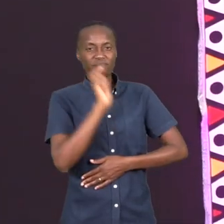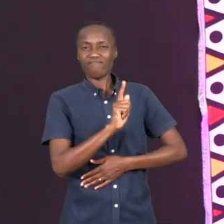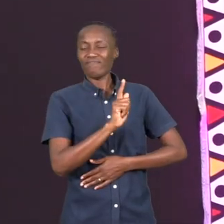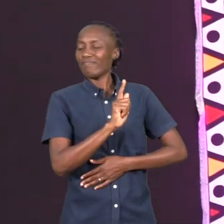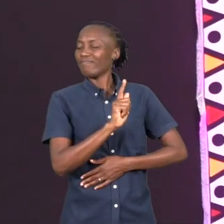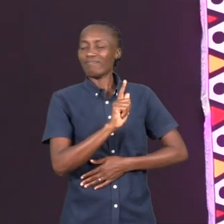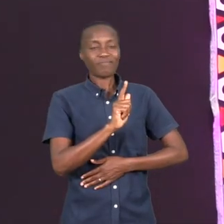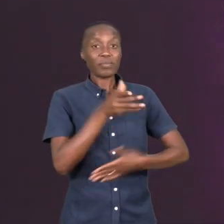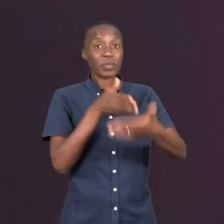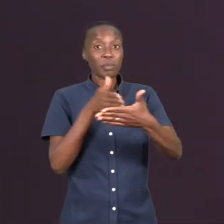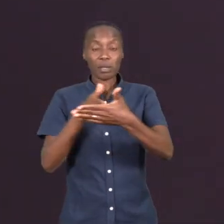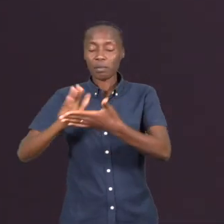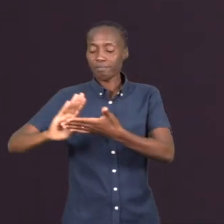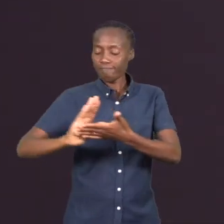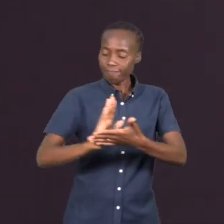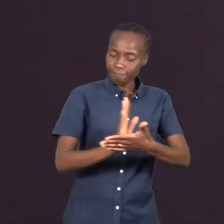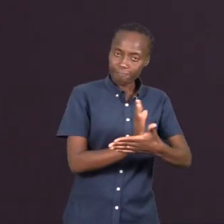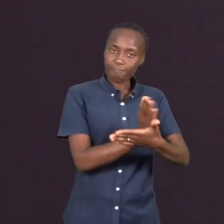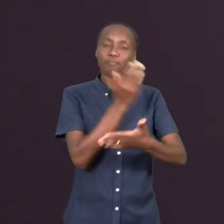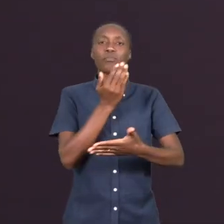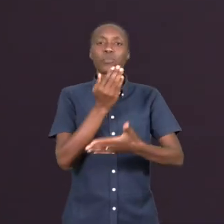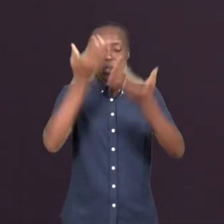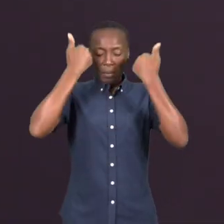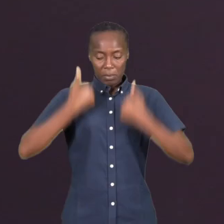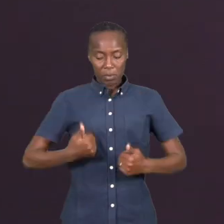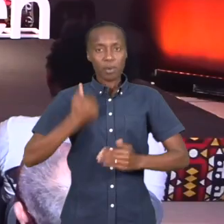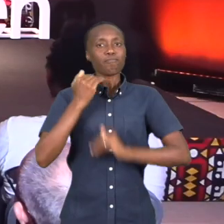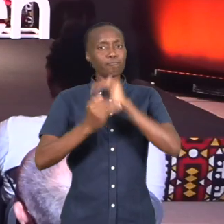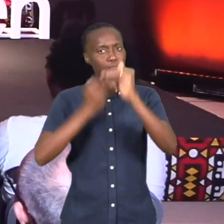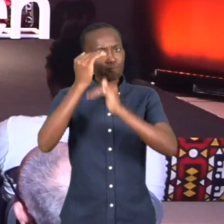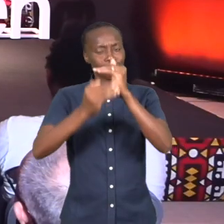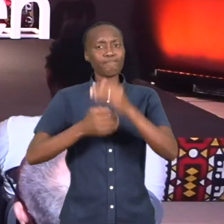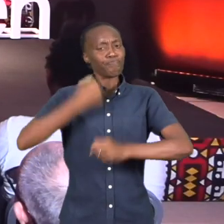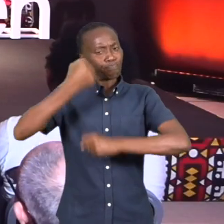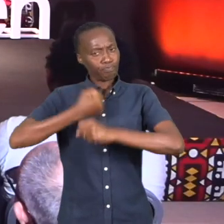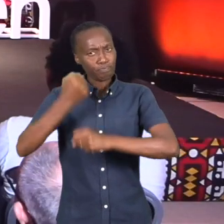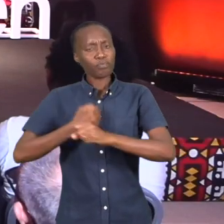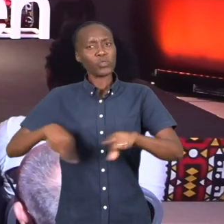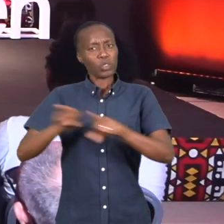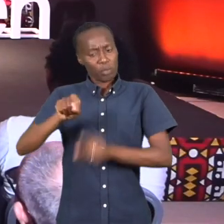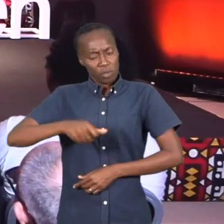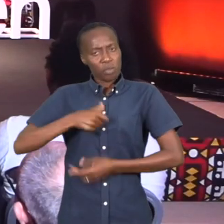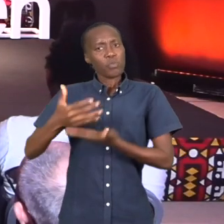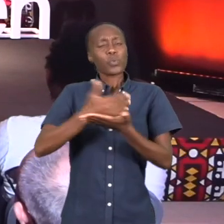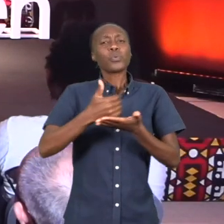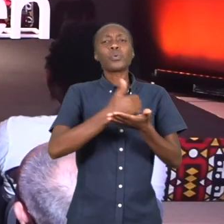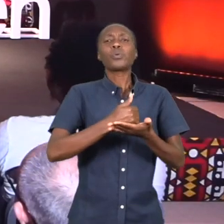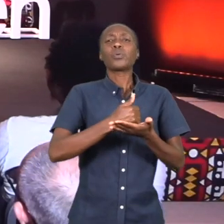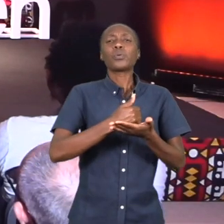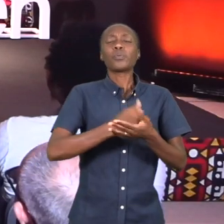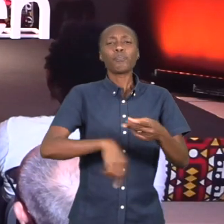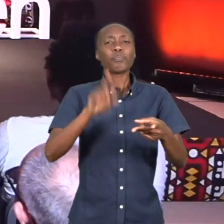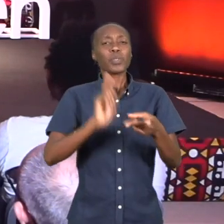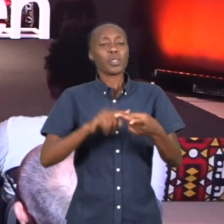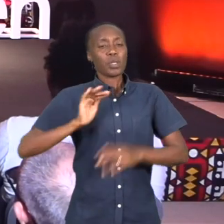não cederem às barreiras que lhes são impostas para o seu desenvolvimento pessoal e independência financeira. O lugar da